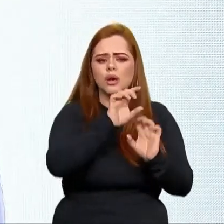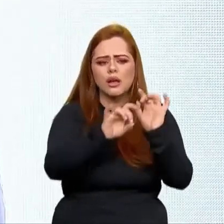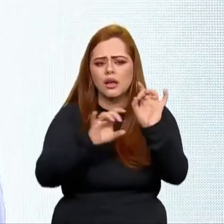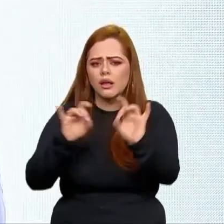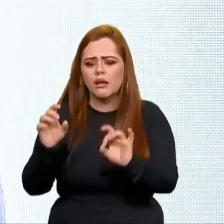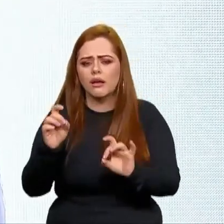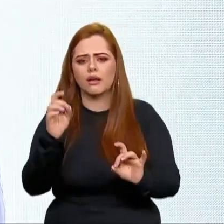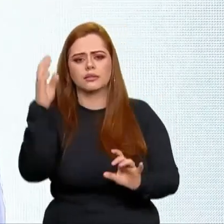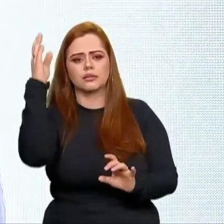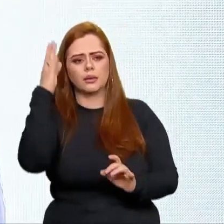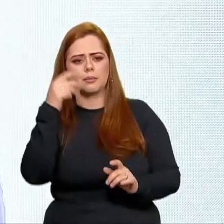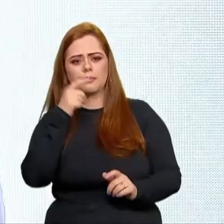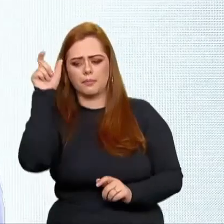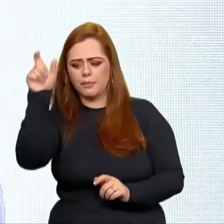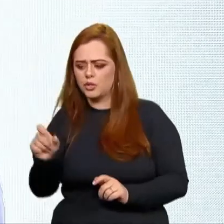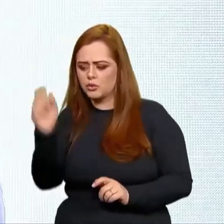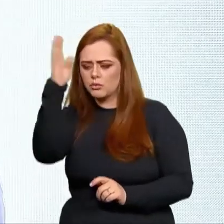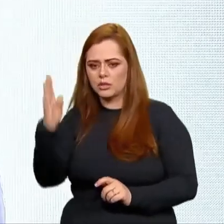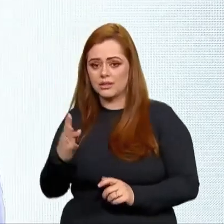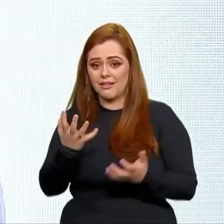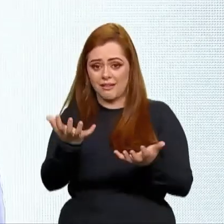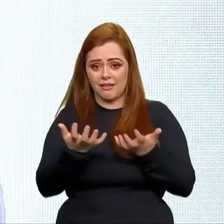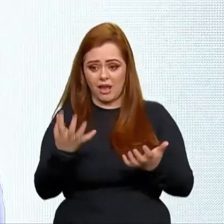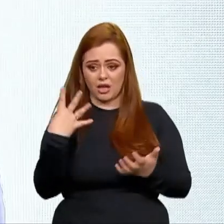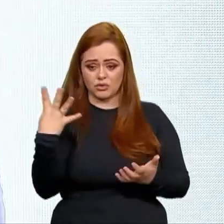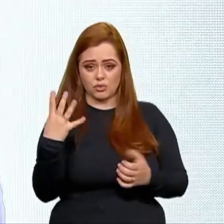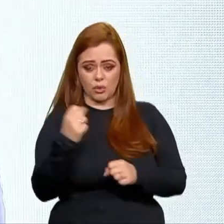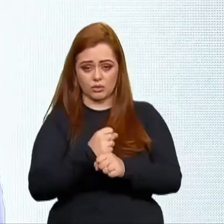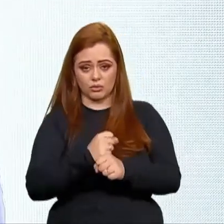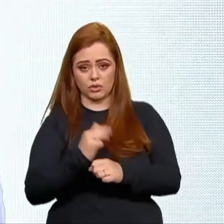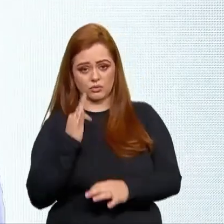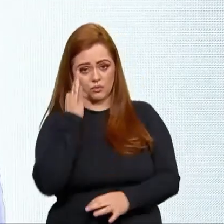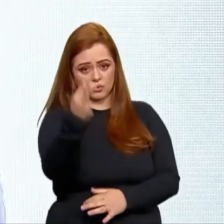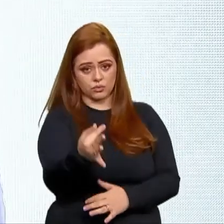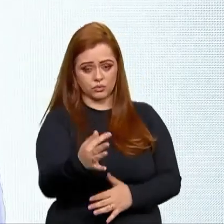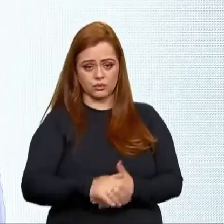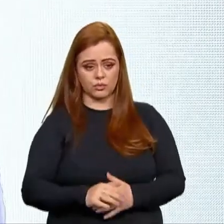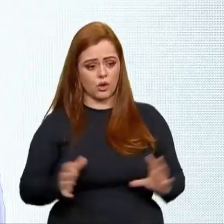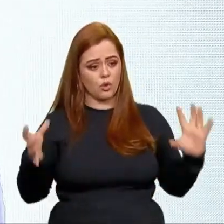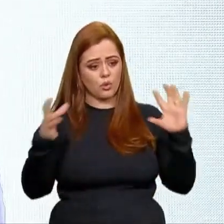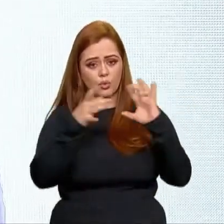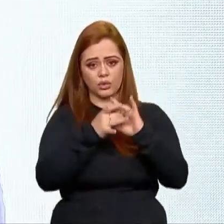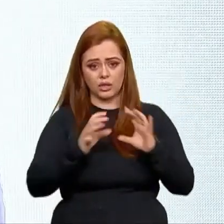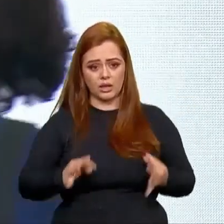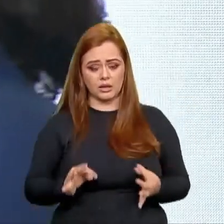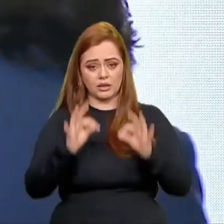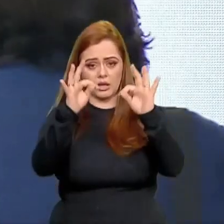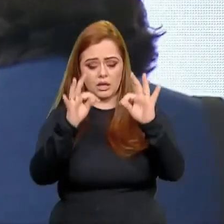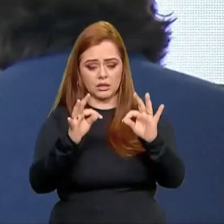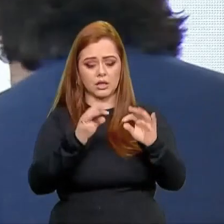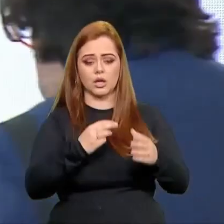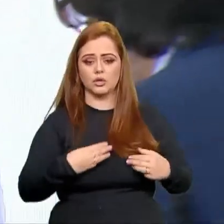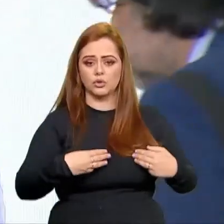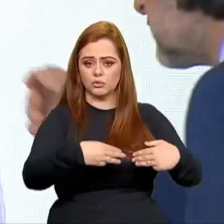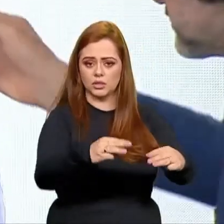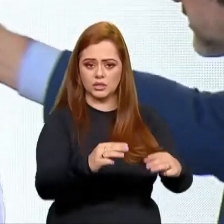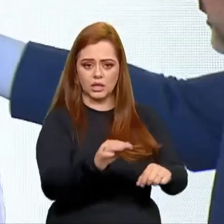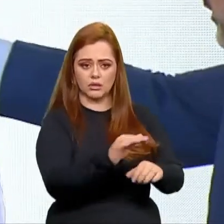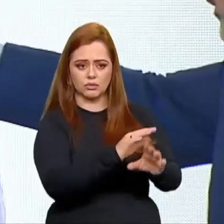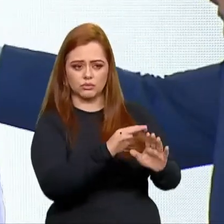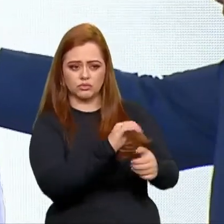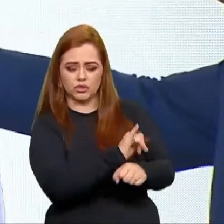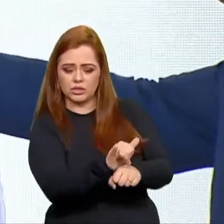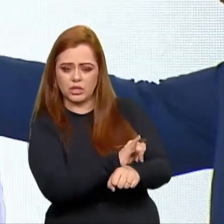querem para os próximos 4 anos? Unimos a competência e a diligência técnica do Ministério do Planejamento com a